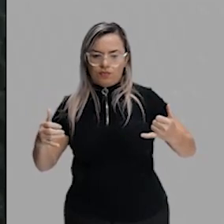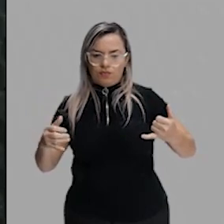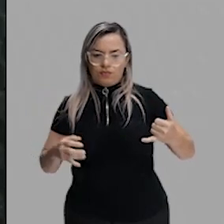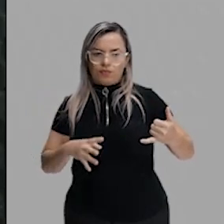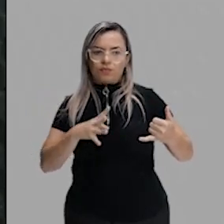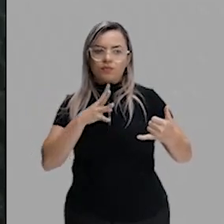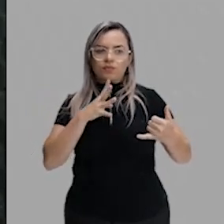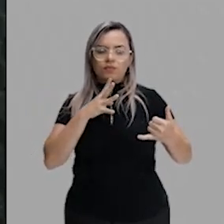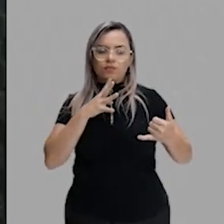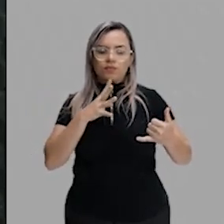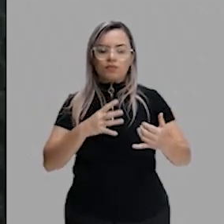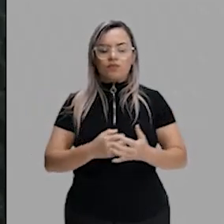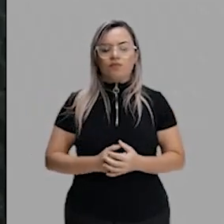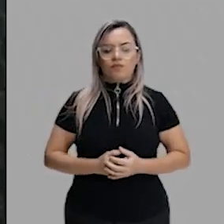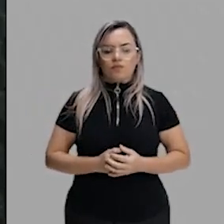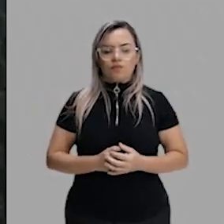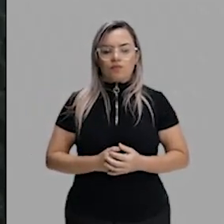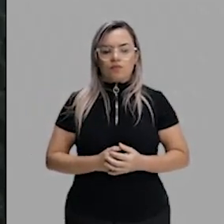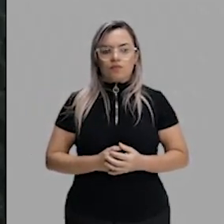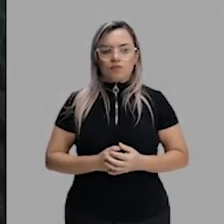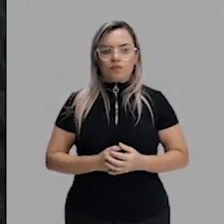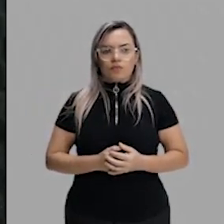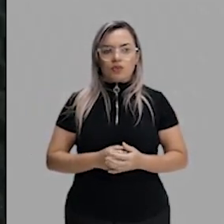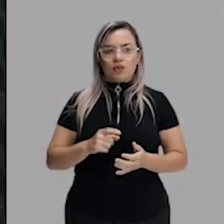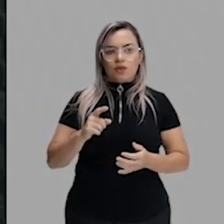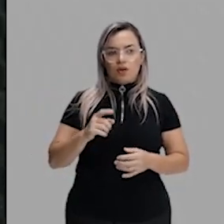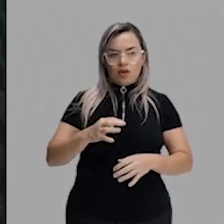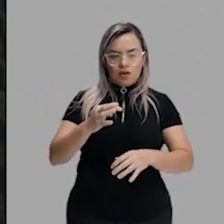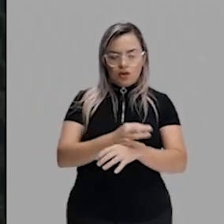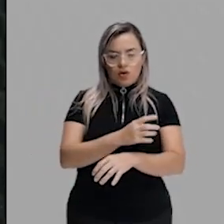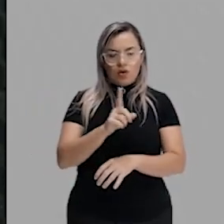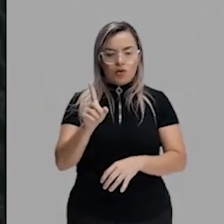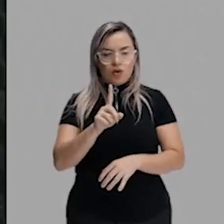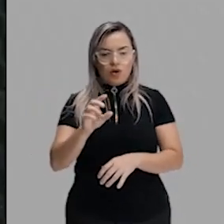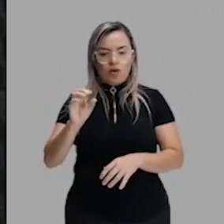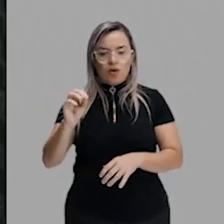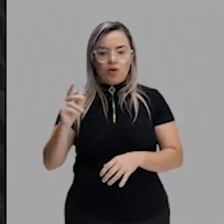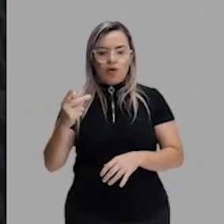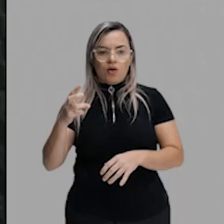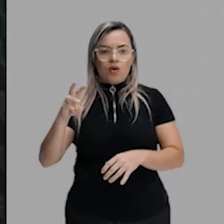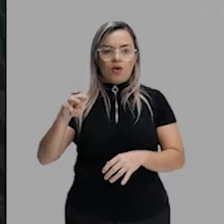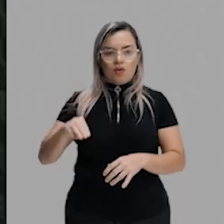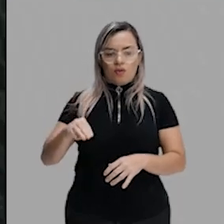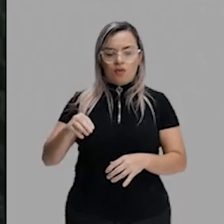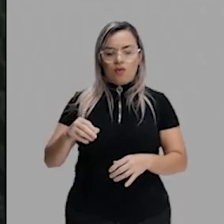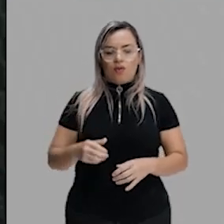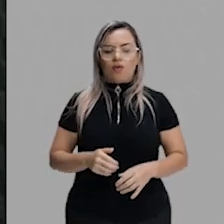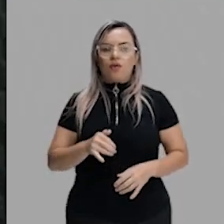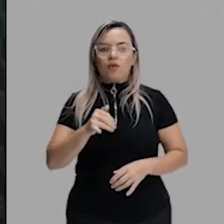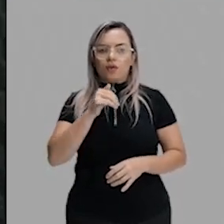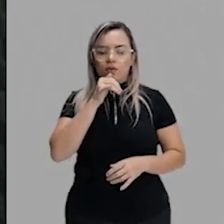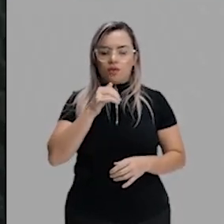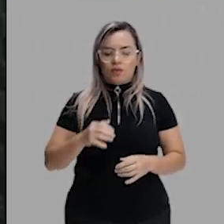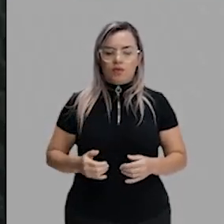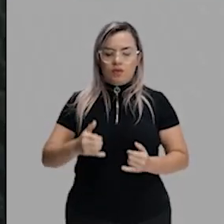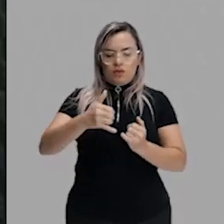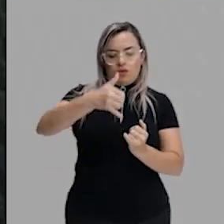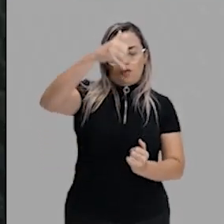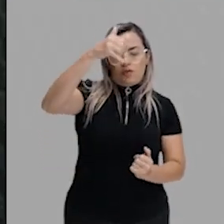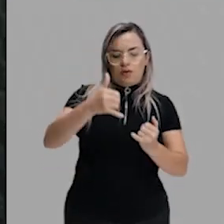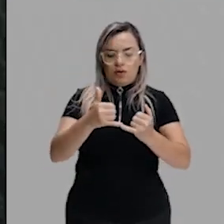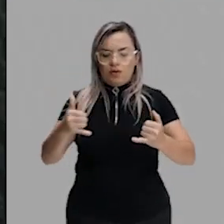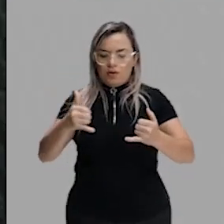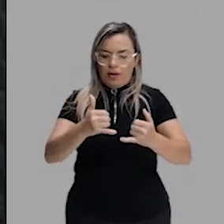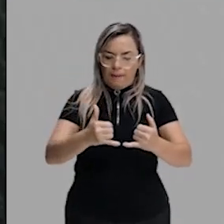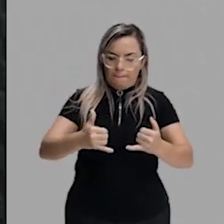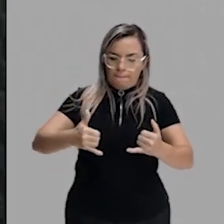como resistor não ôhmico, porque nós vamos ter, por exemplo, ó, o gráfico ele não vai ser uma reta, ele vai ser